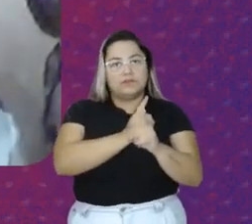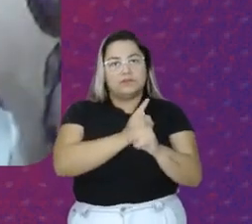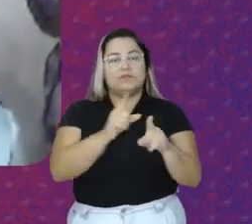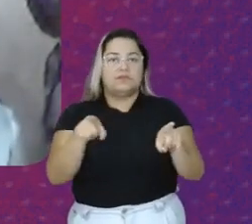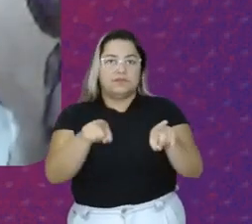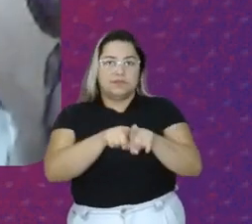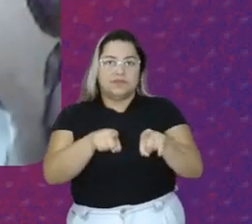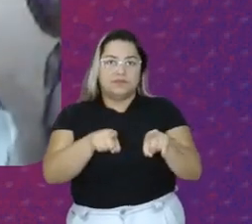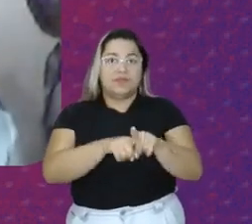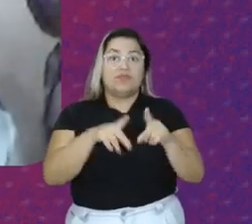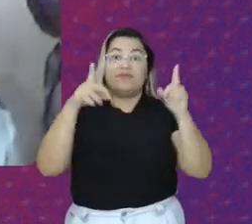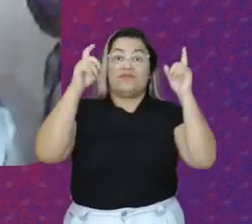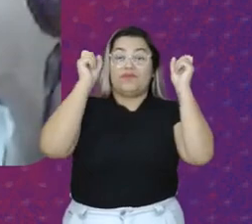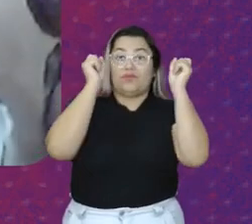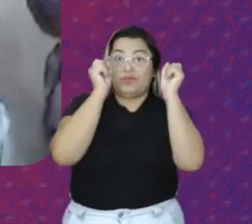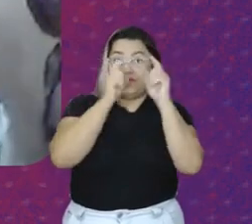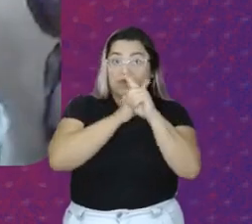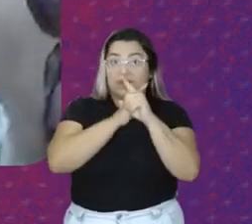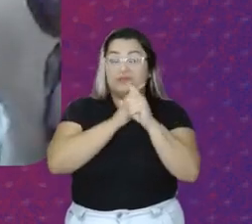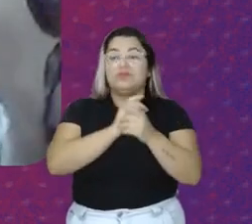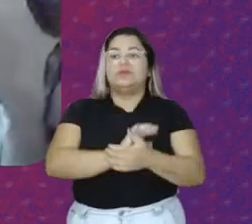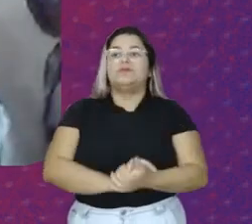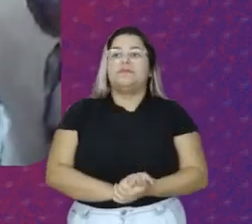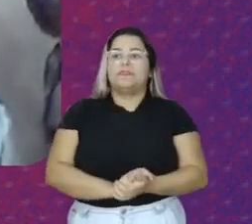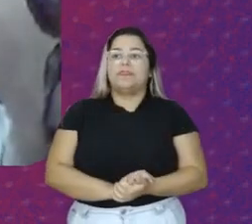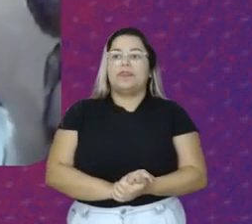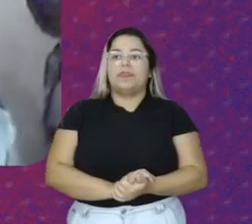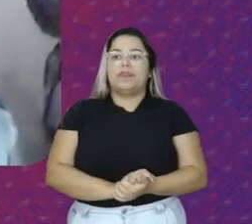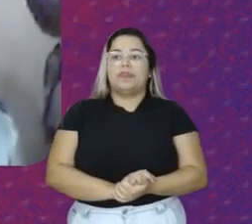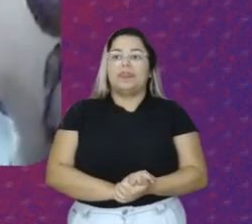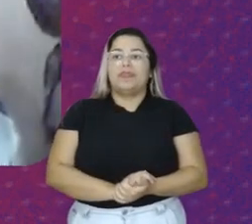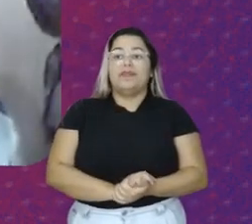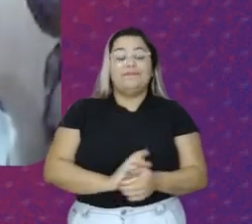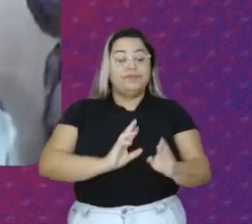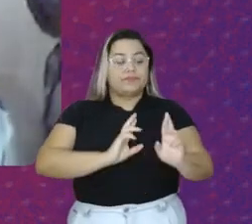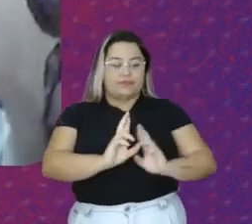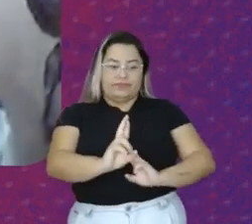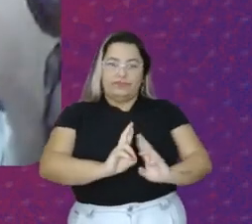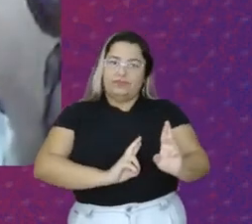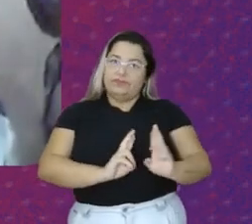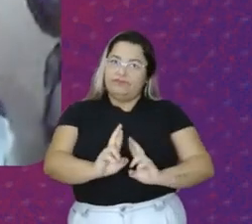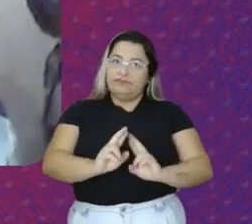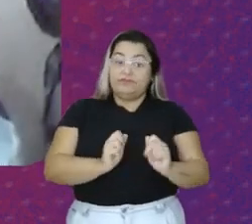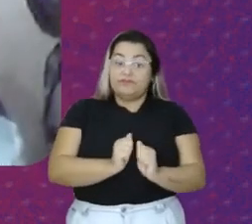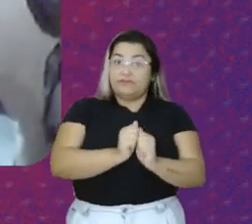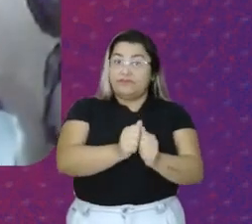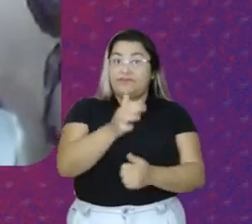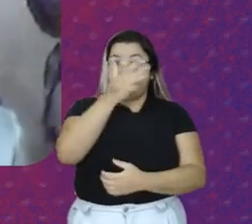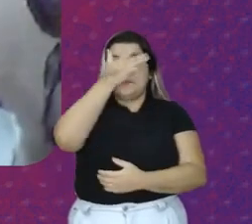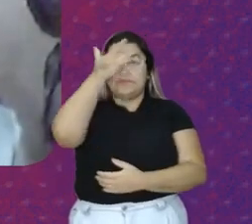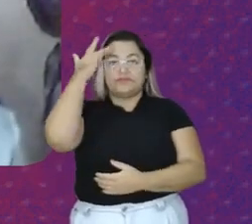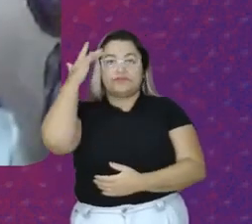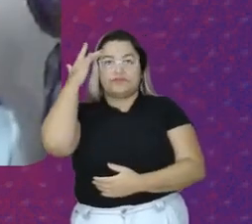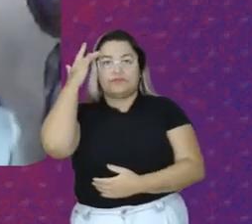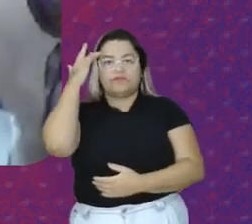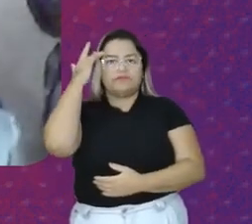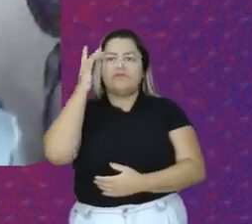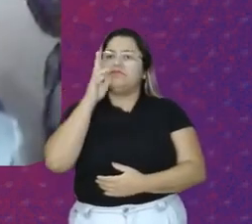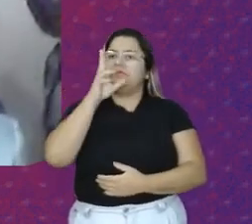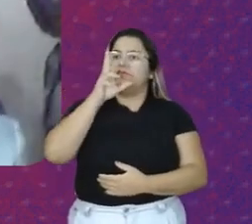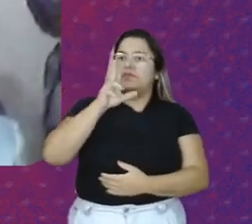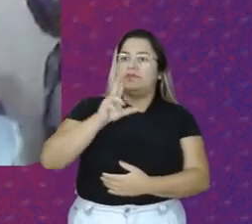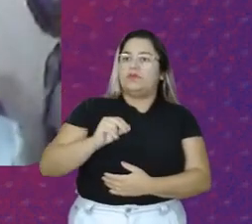exatamente dificuldade era na relação com as pessoas que não